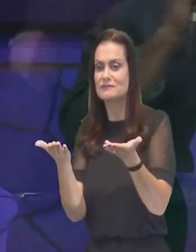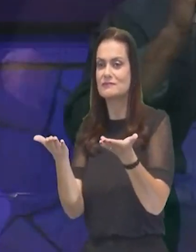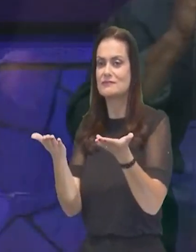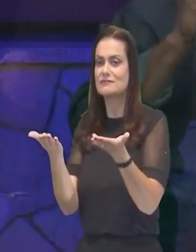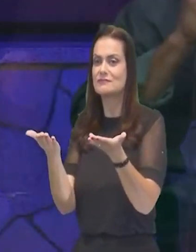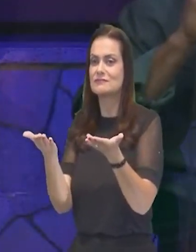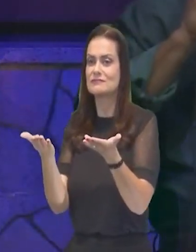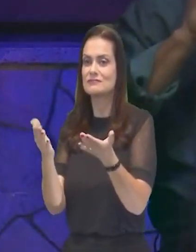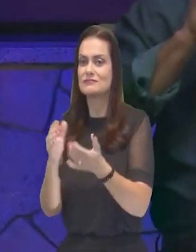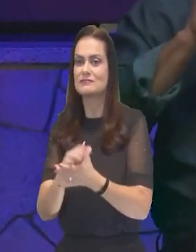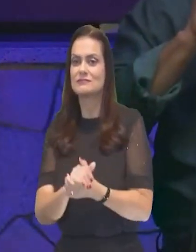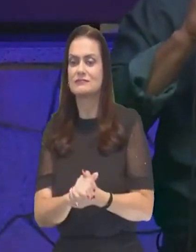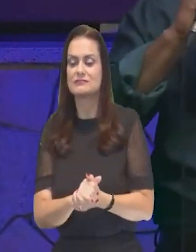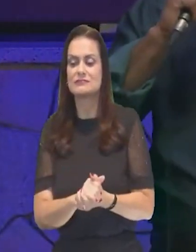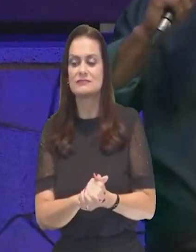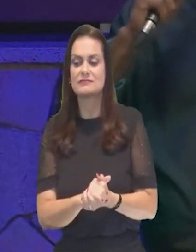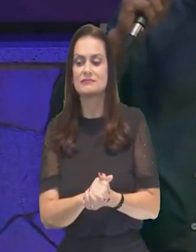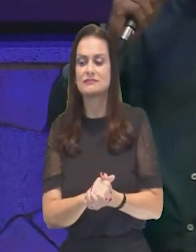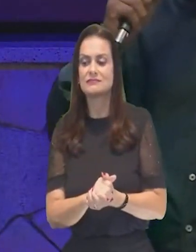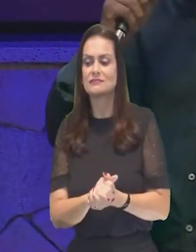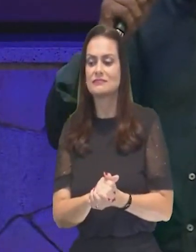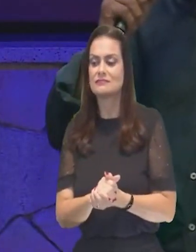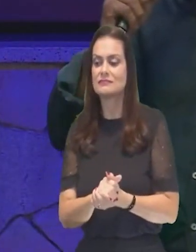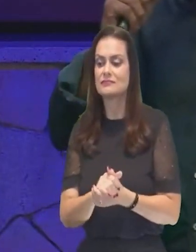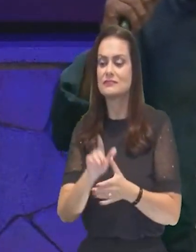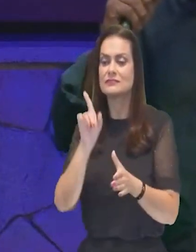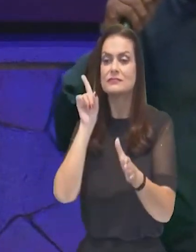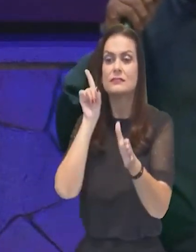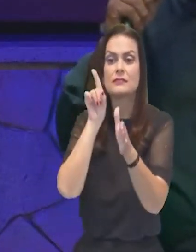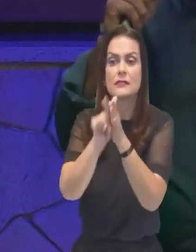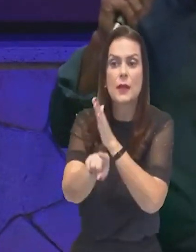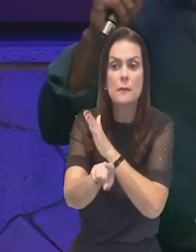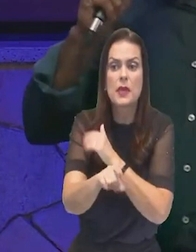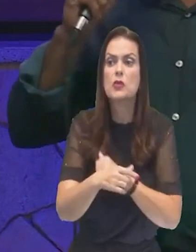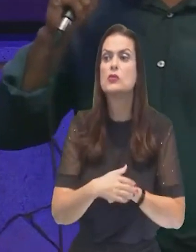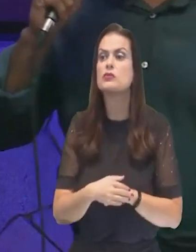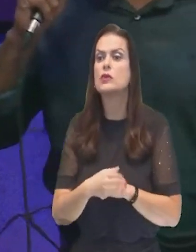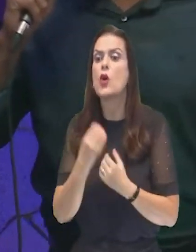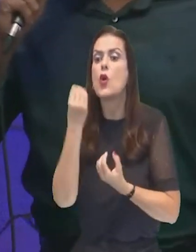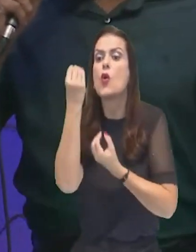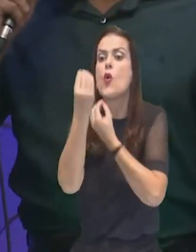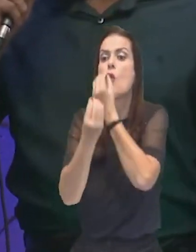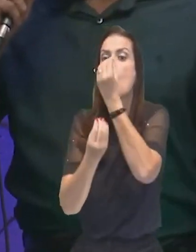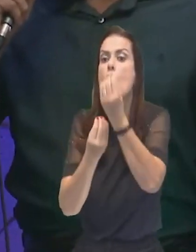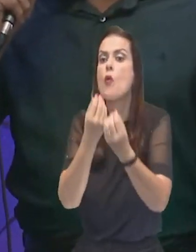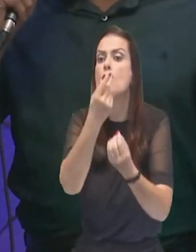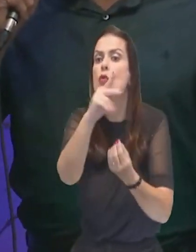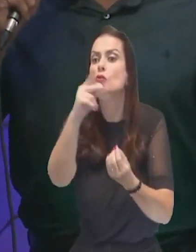levar, como estás